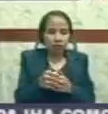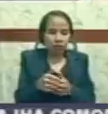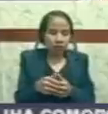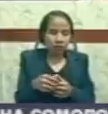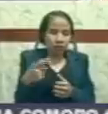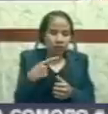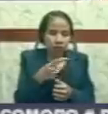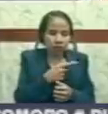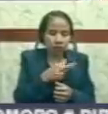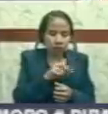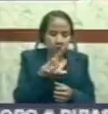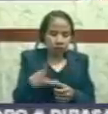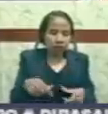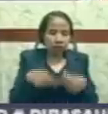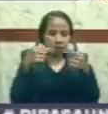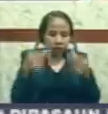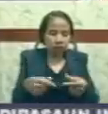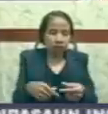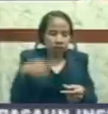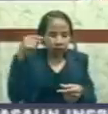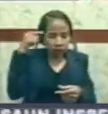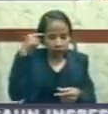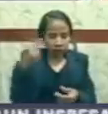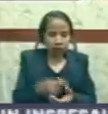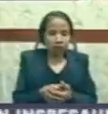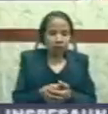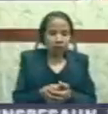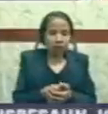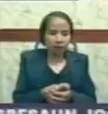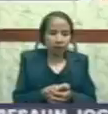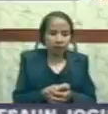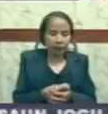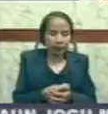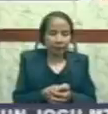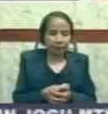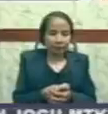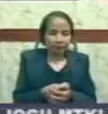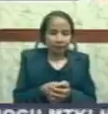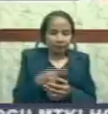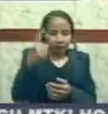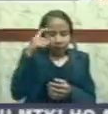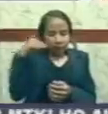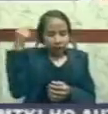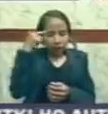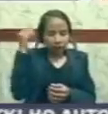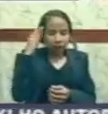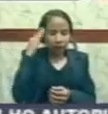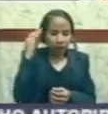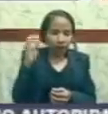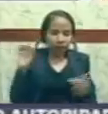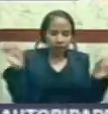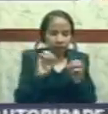Parlamento Nacional RACIC FOR, para o Governo. Portanto, o Governo Hanoi em Catac não faz